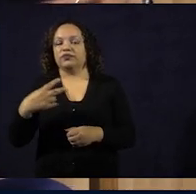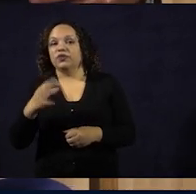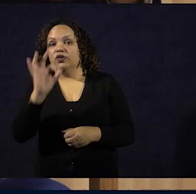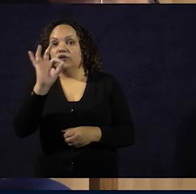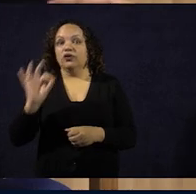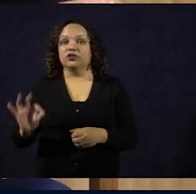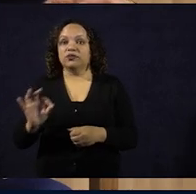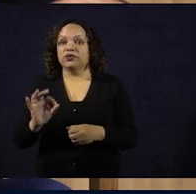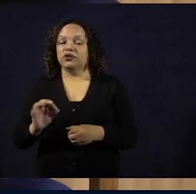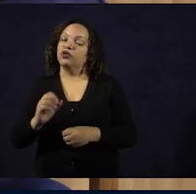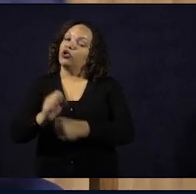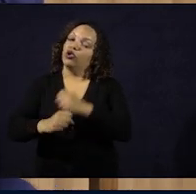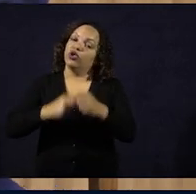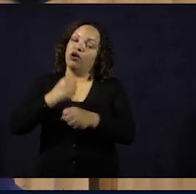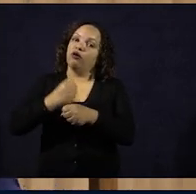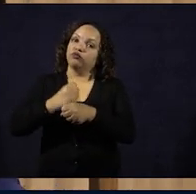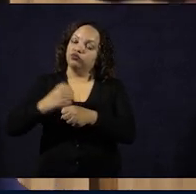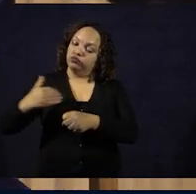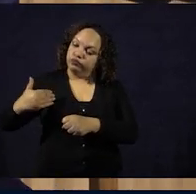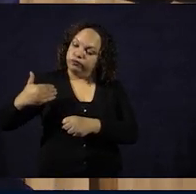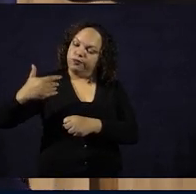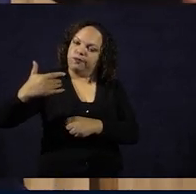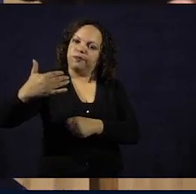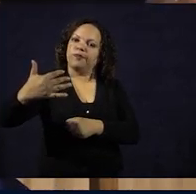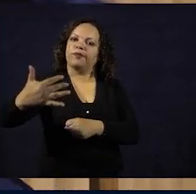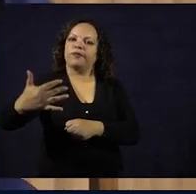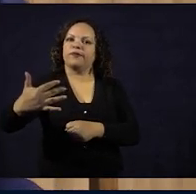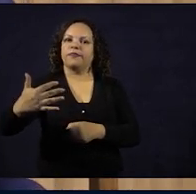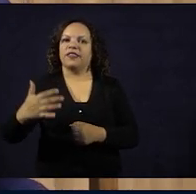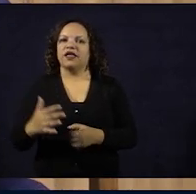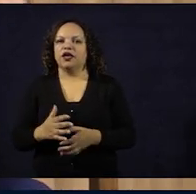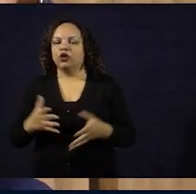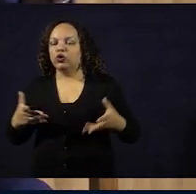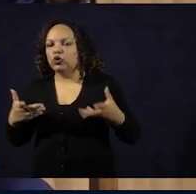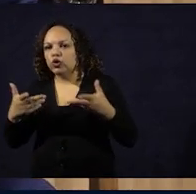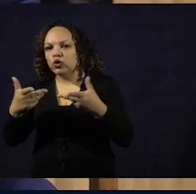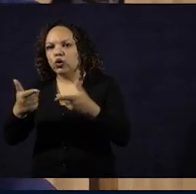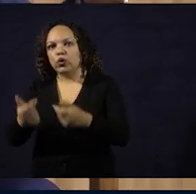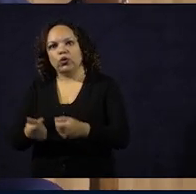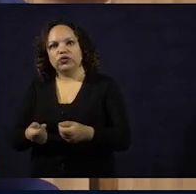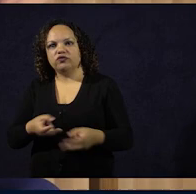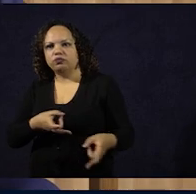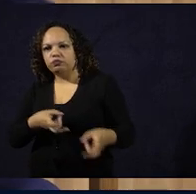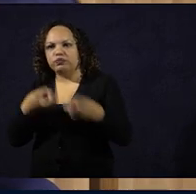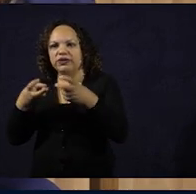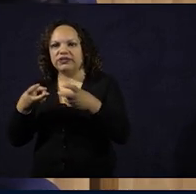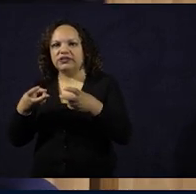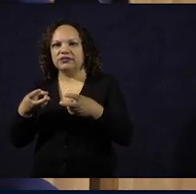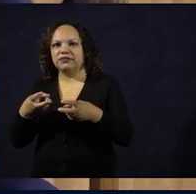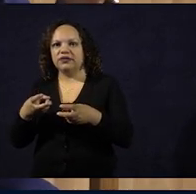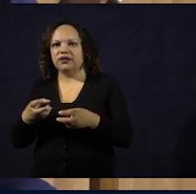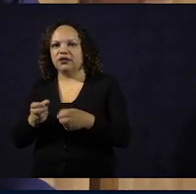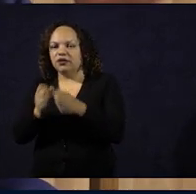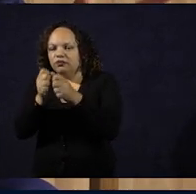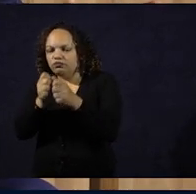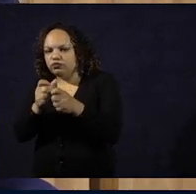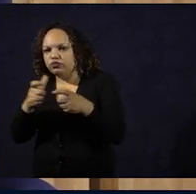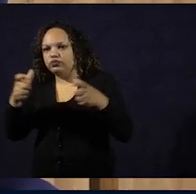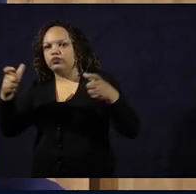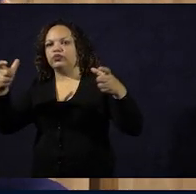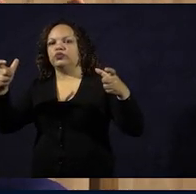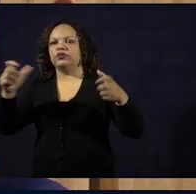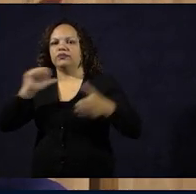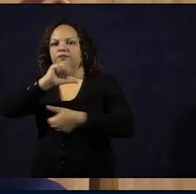alguns anos assim e todos vocês vão ver e se beneficiar da enorme transformação